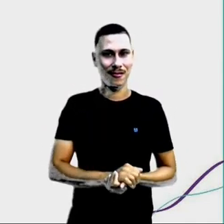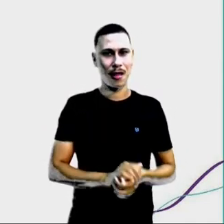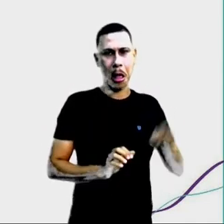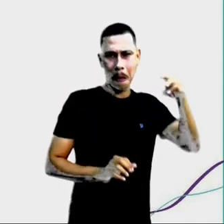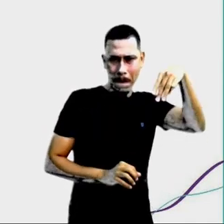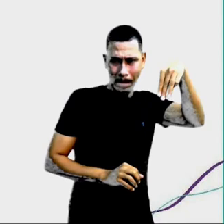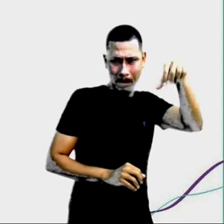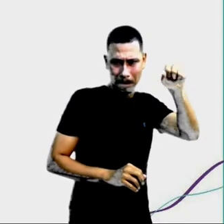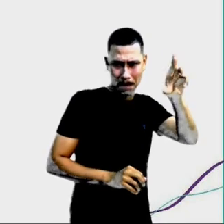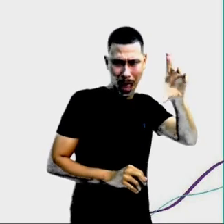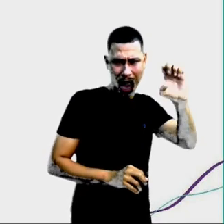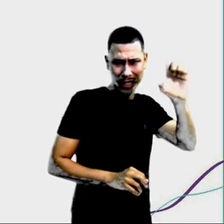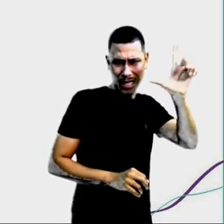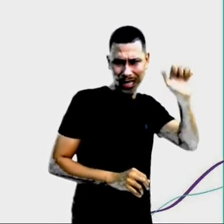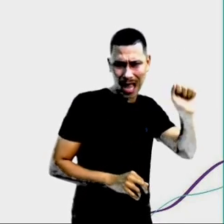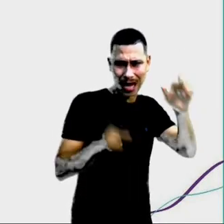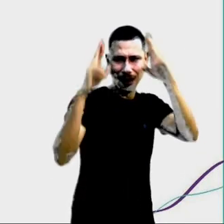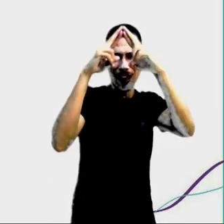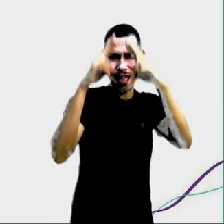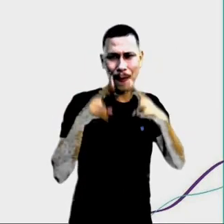Marcela rima com